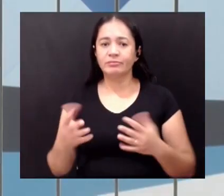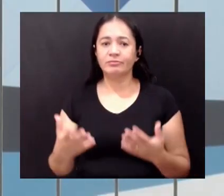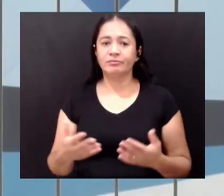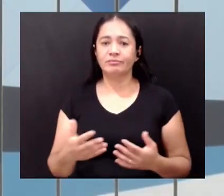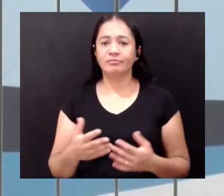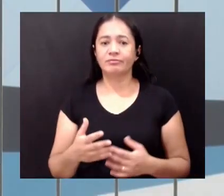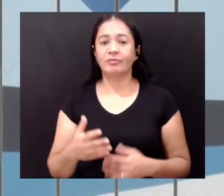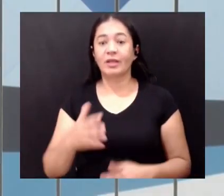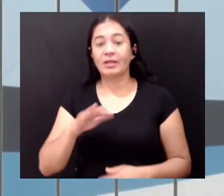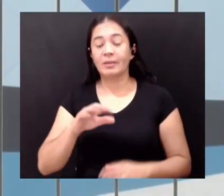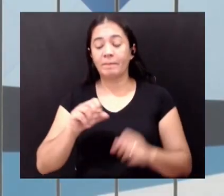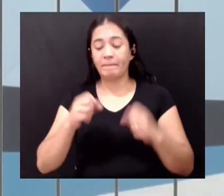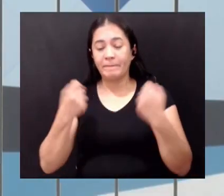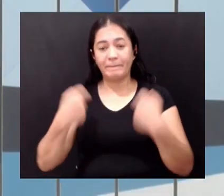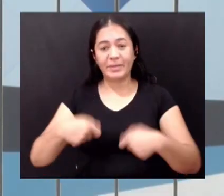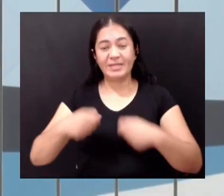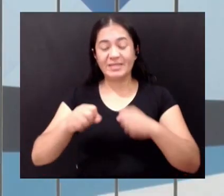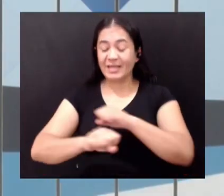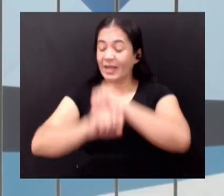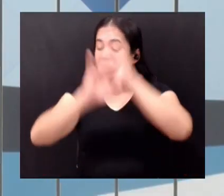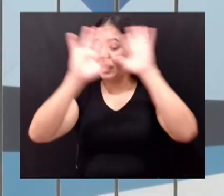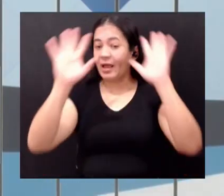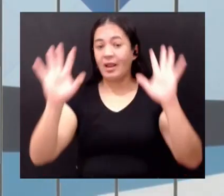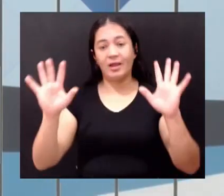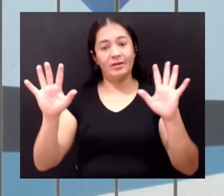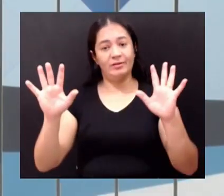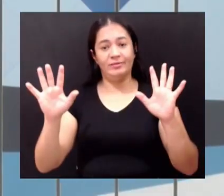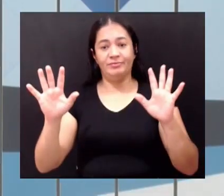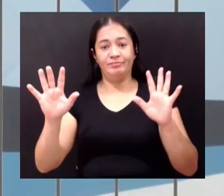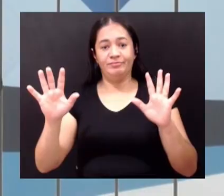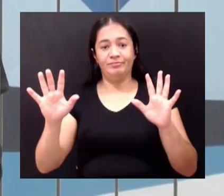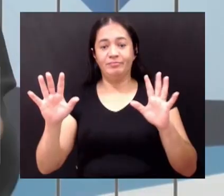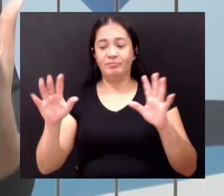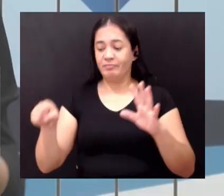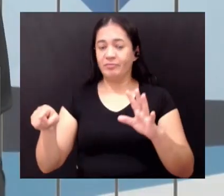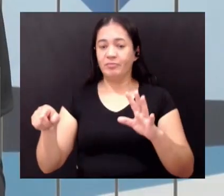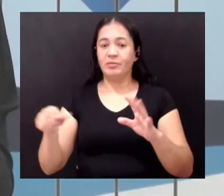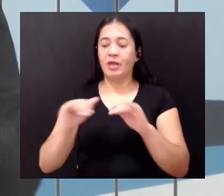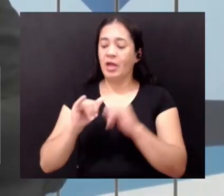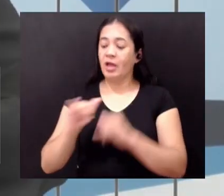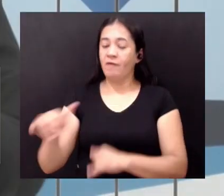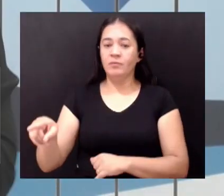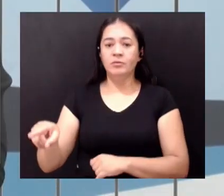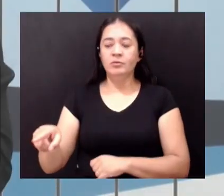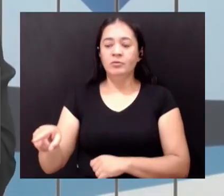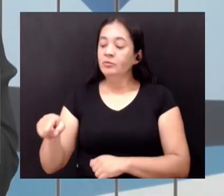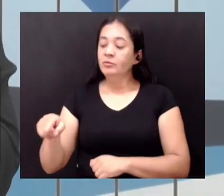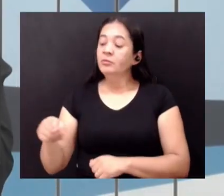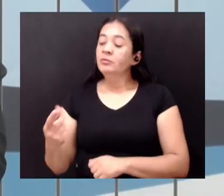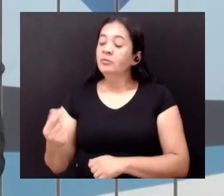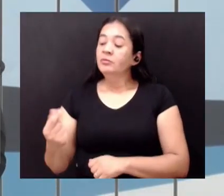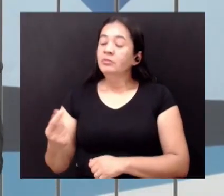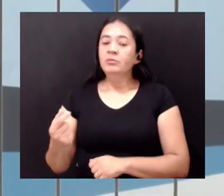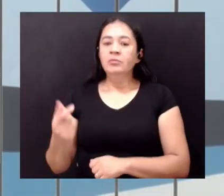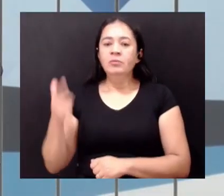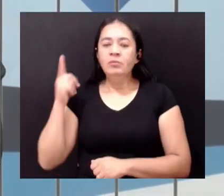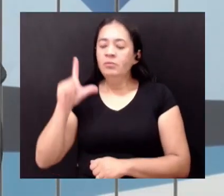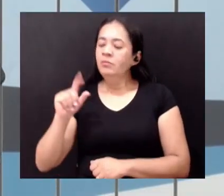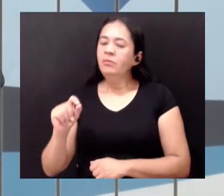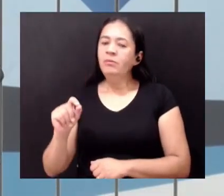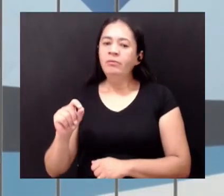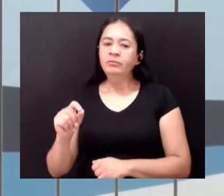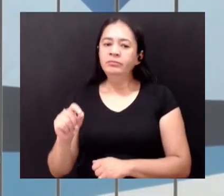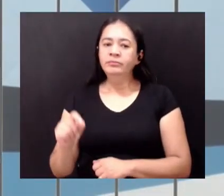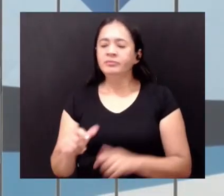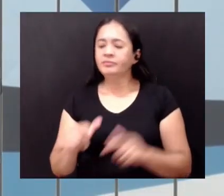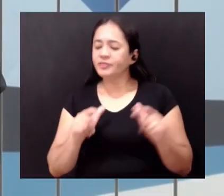transparência das empresas e dos gestores, né? Para dizer para esse colaborador o que ele ganha com isso, né? Onde vai ser exigido que ele esteja